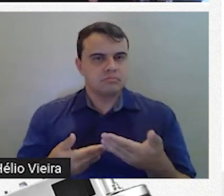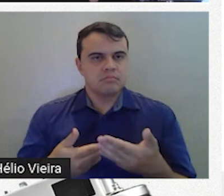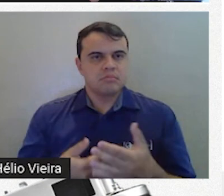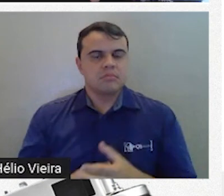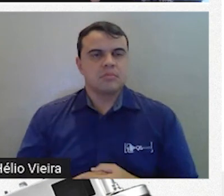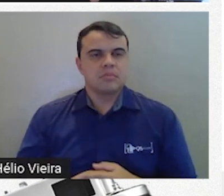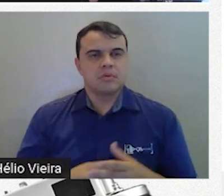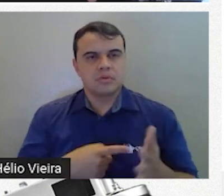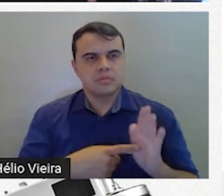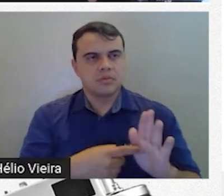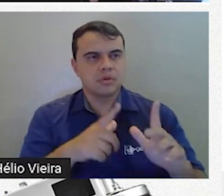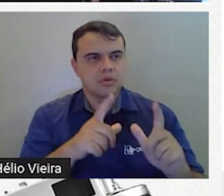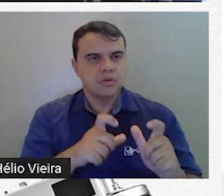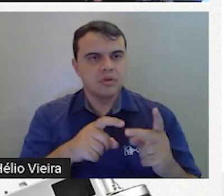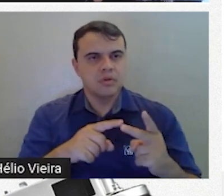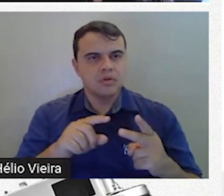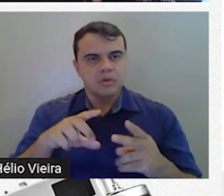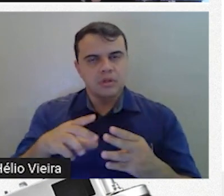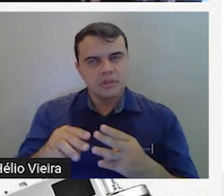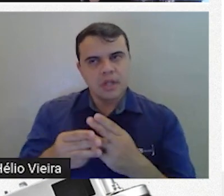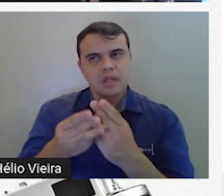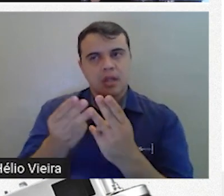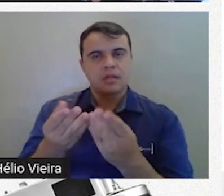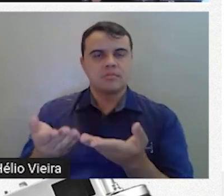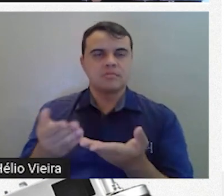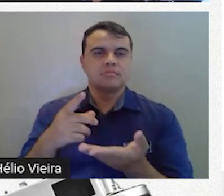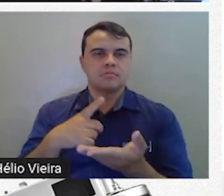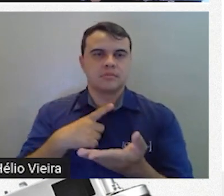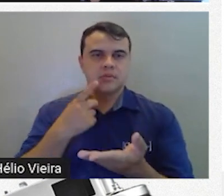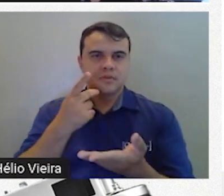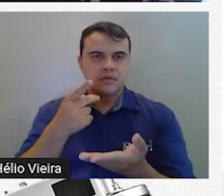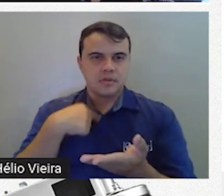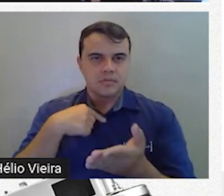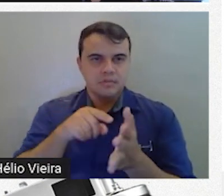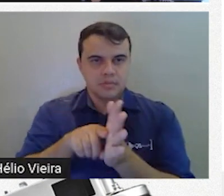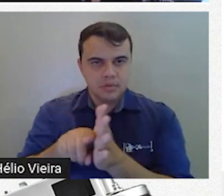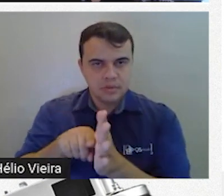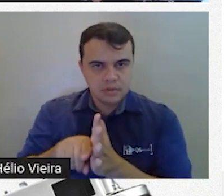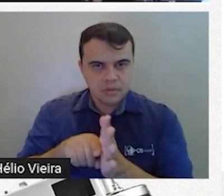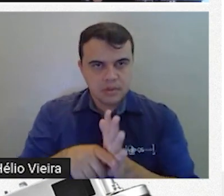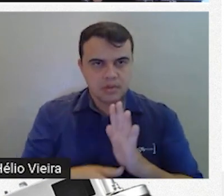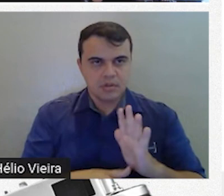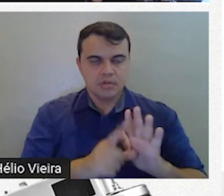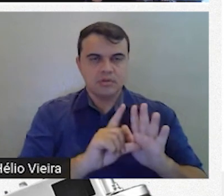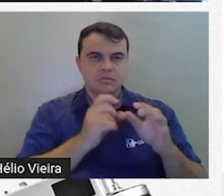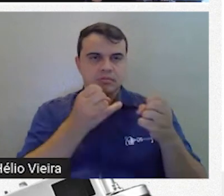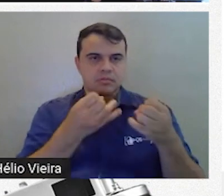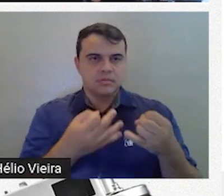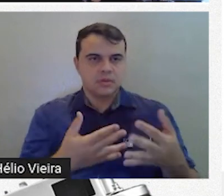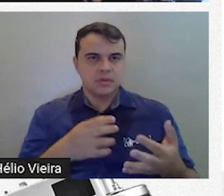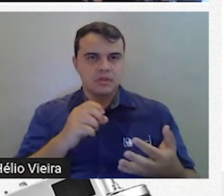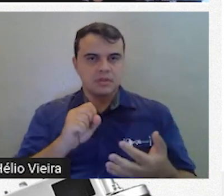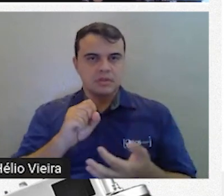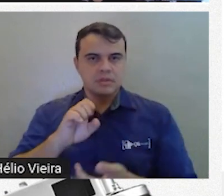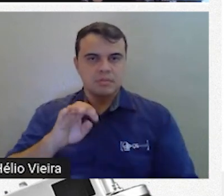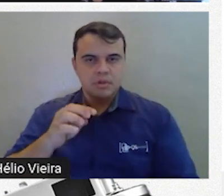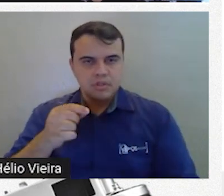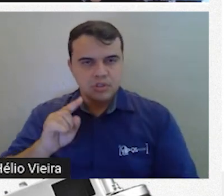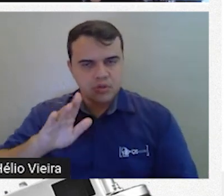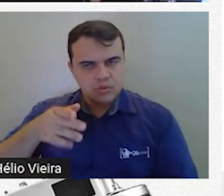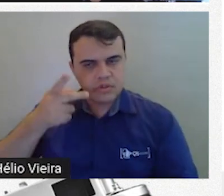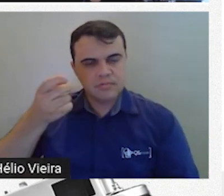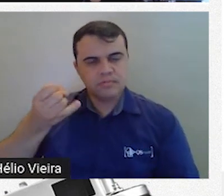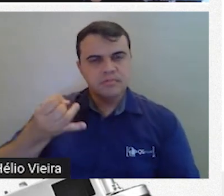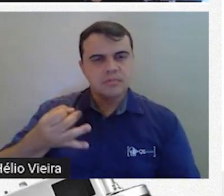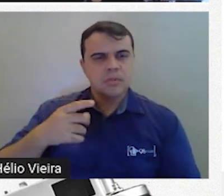uma fotografia, um slide, por exemplo, aqui, que eu falei anteriormente, do Sebastião Salgado, mas